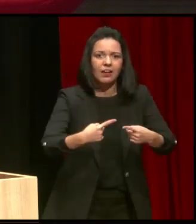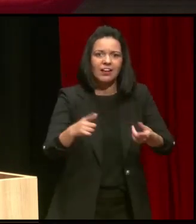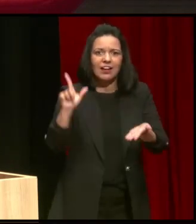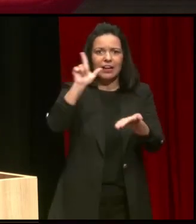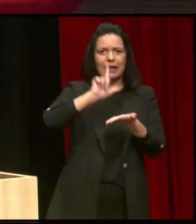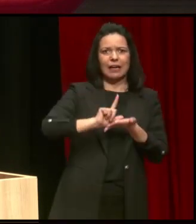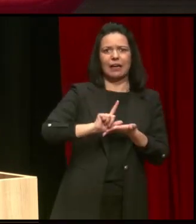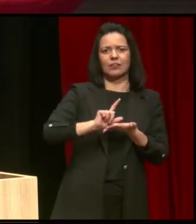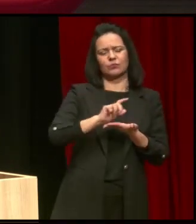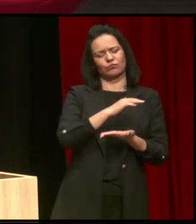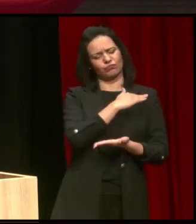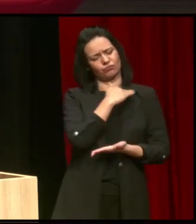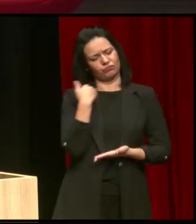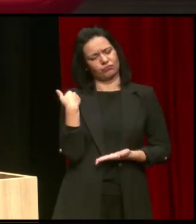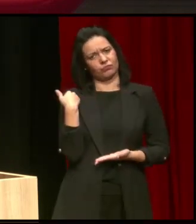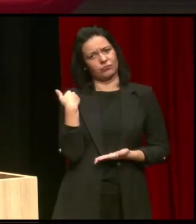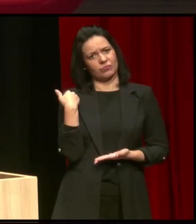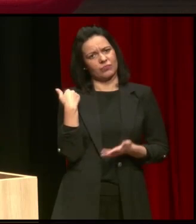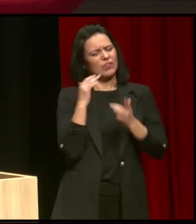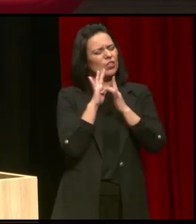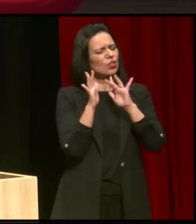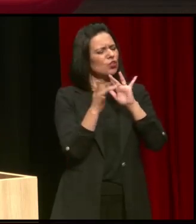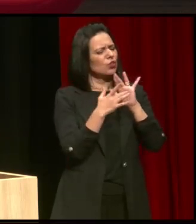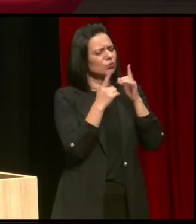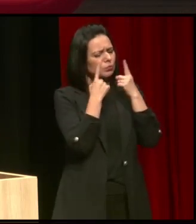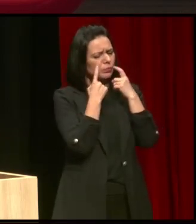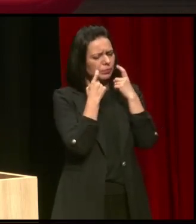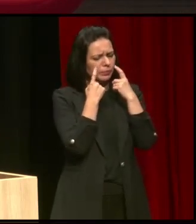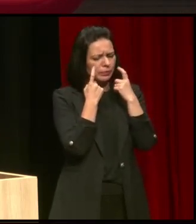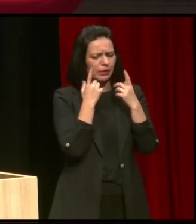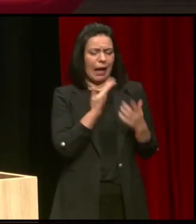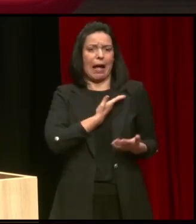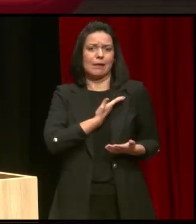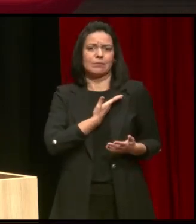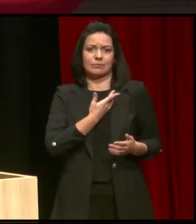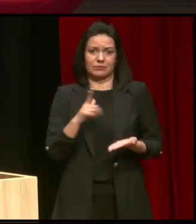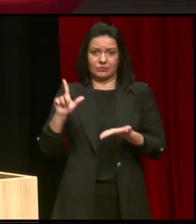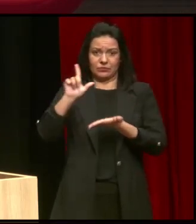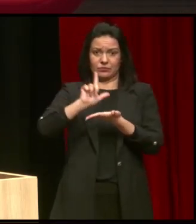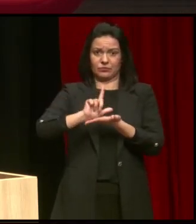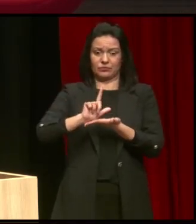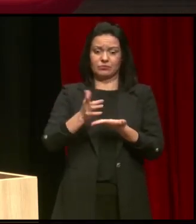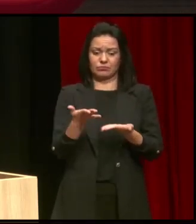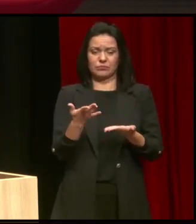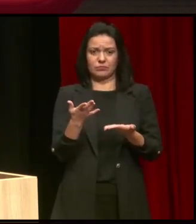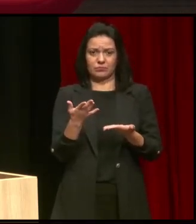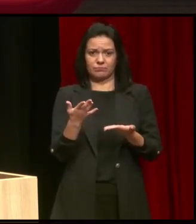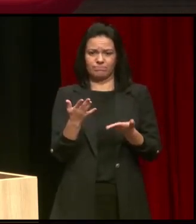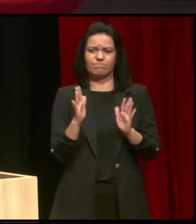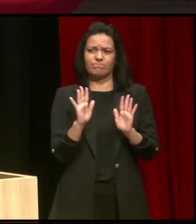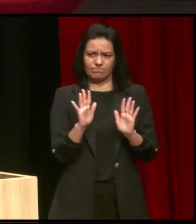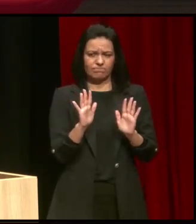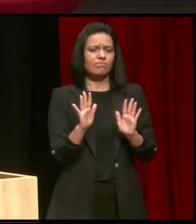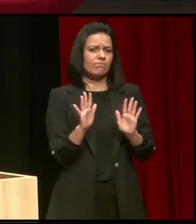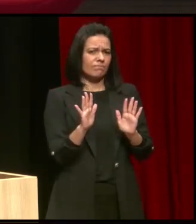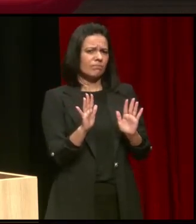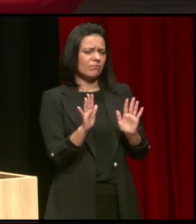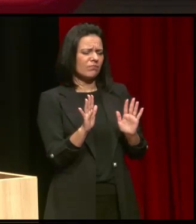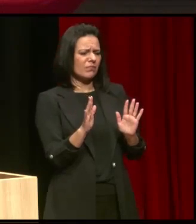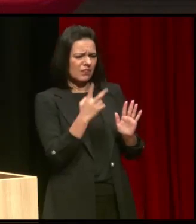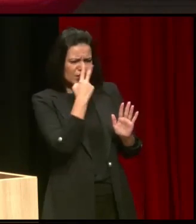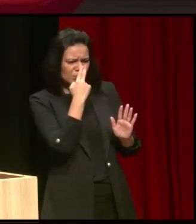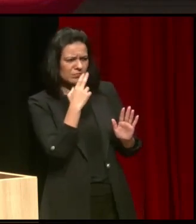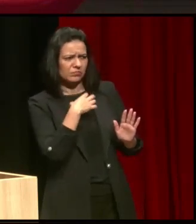Jesus chorou, porque ele era amigo do Lázaro. Ele chorou como ele era um homem. Mas ele também era Deus. Falou: onde que enterraram o